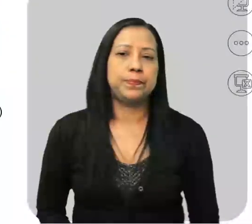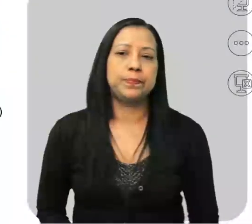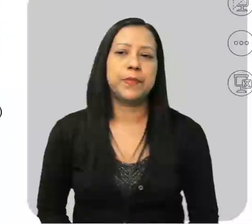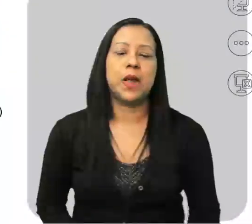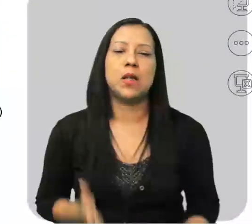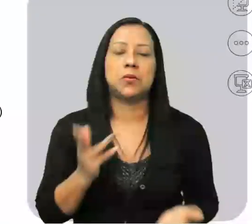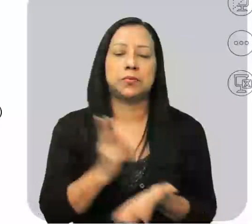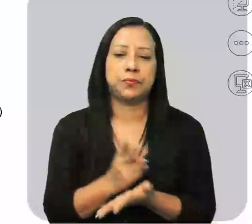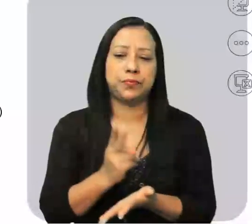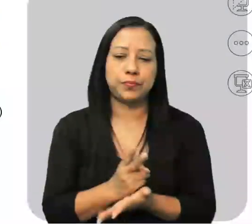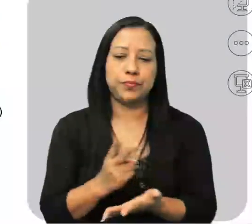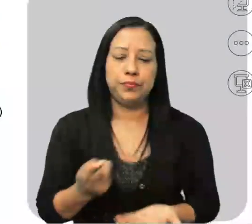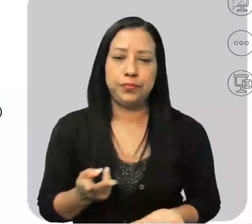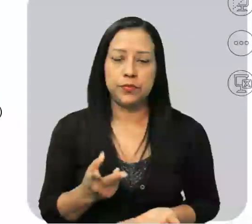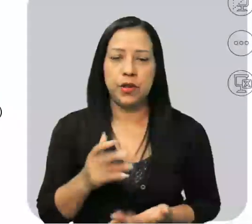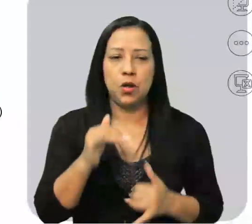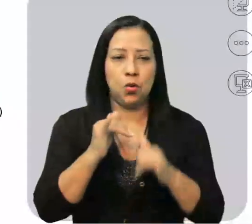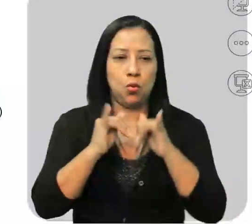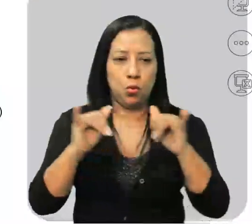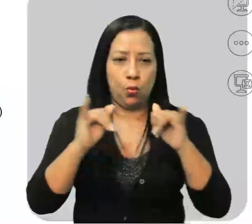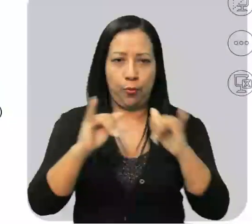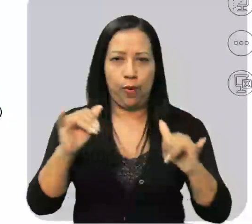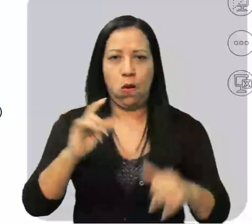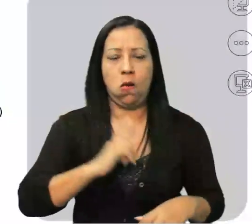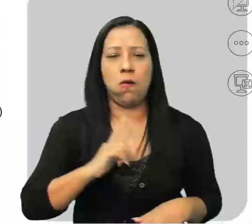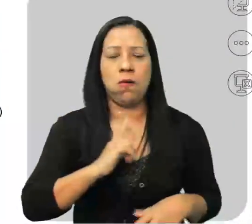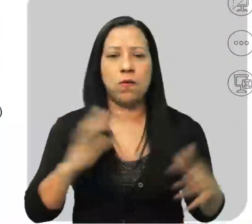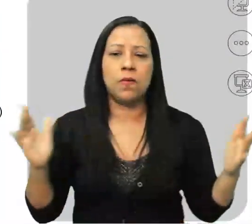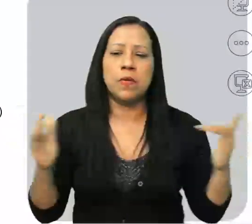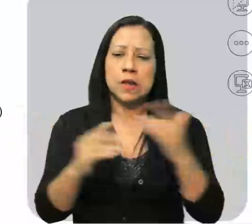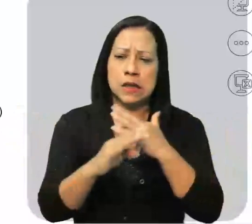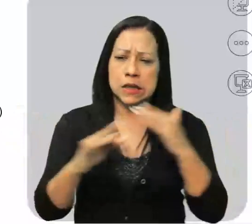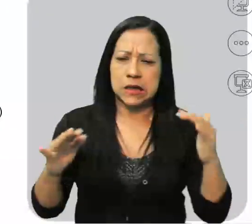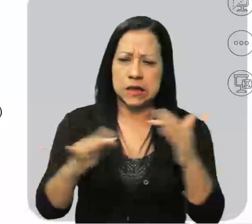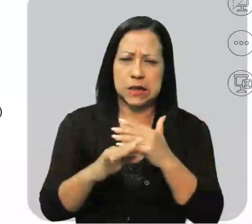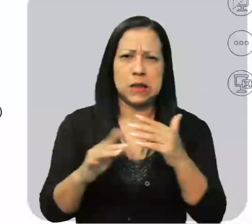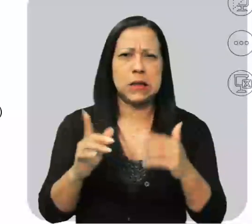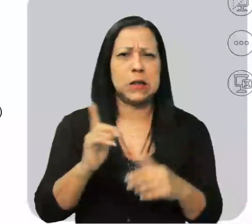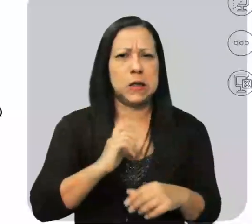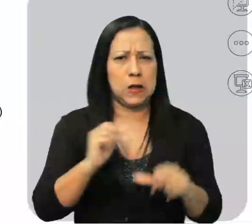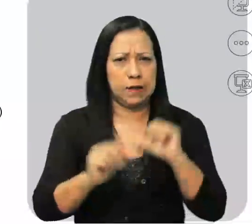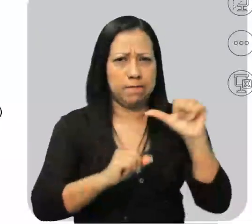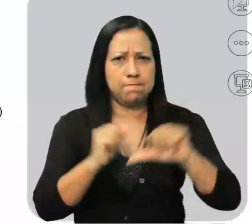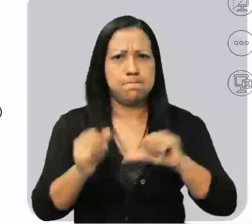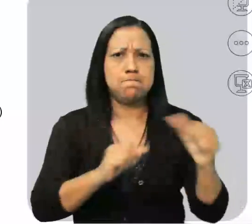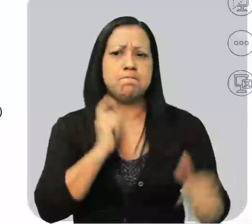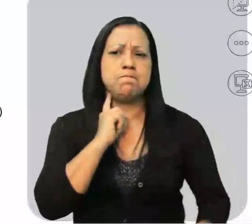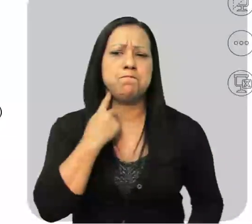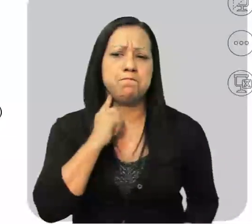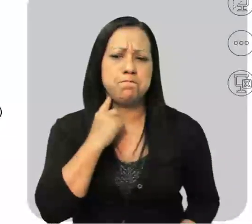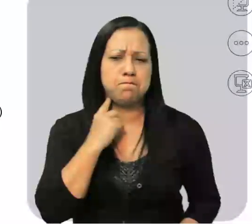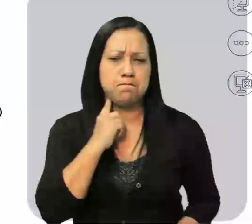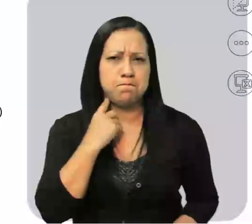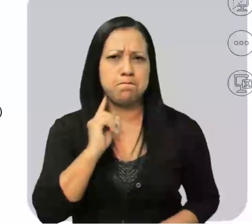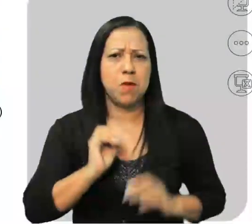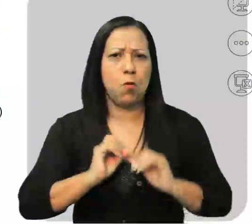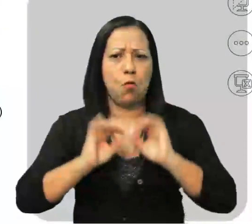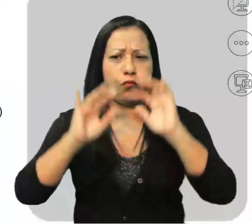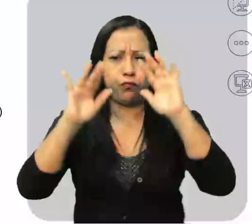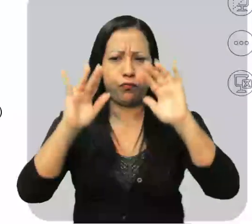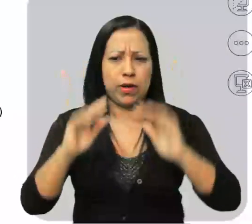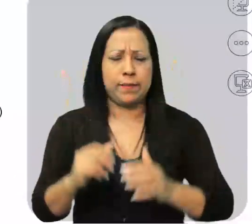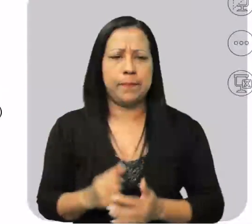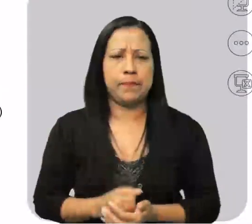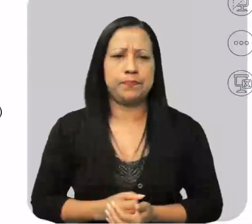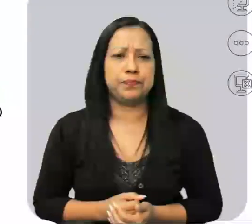Beleza? Vamos lá. Continuando. Então, como eu falei, o trânsito provoca intensa poluição